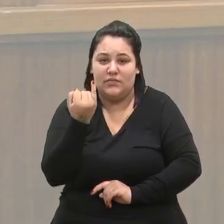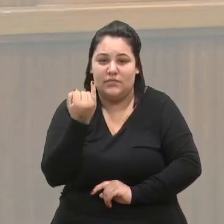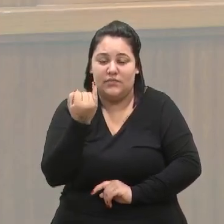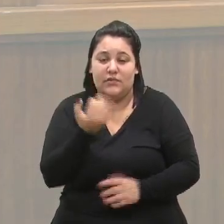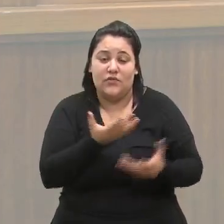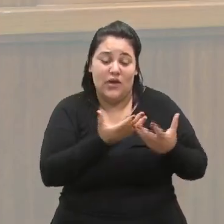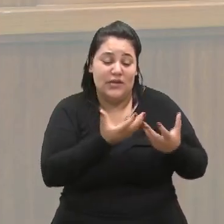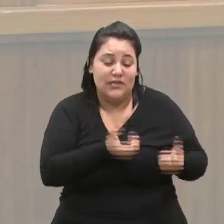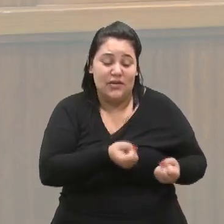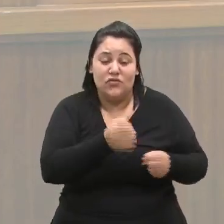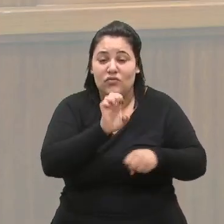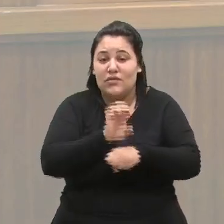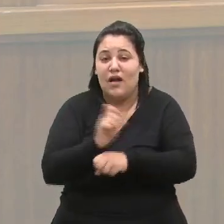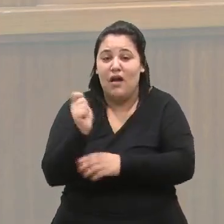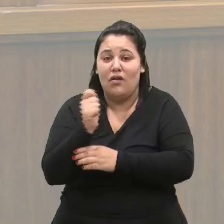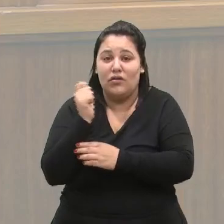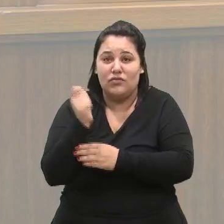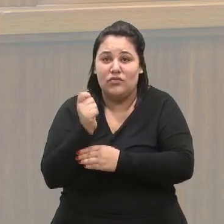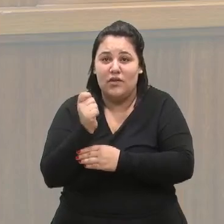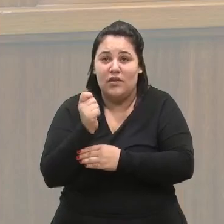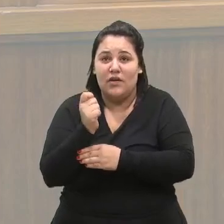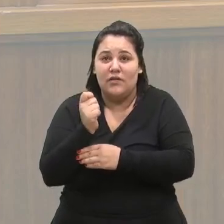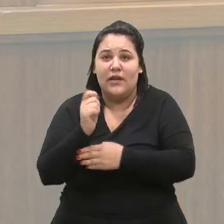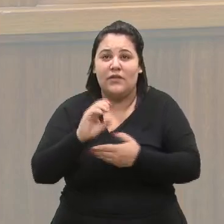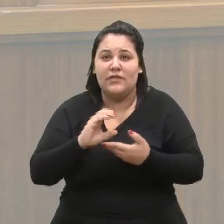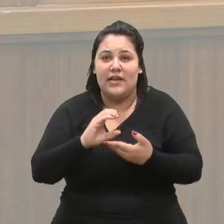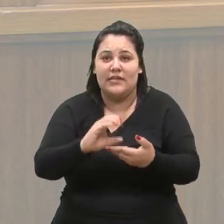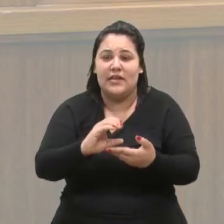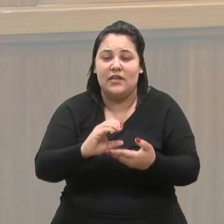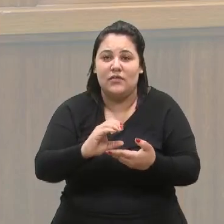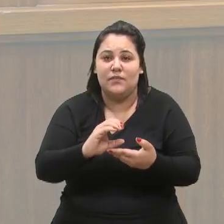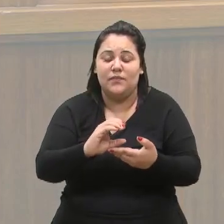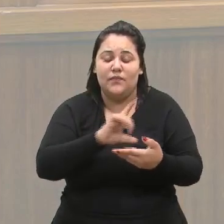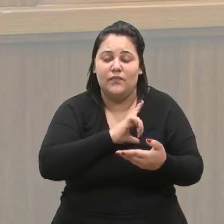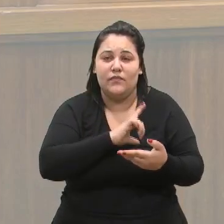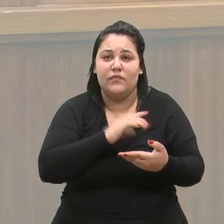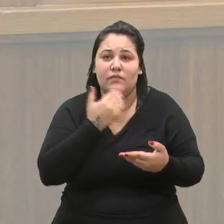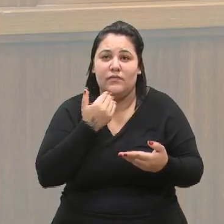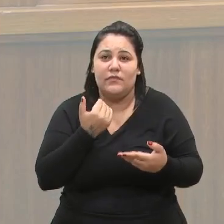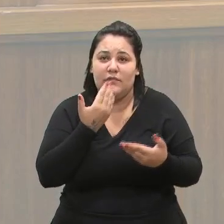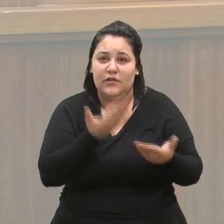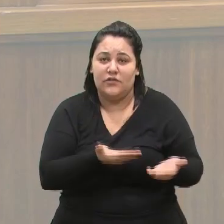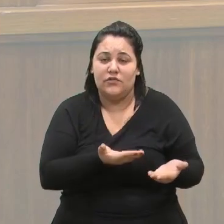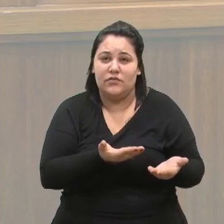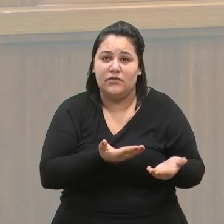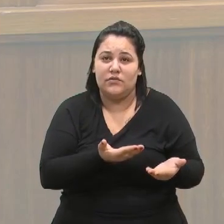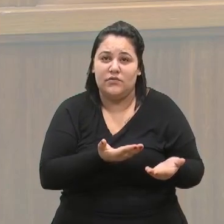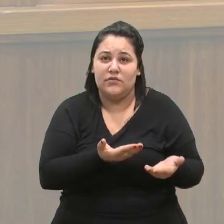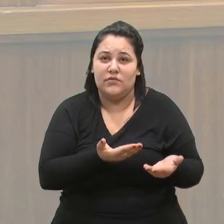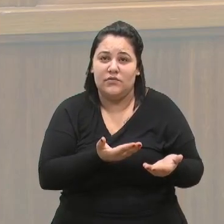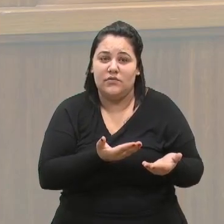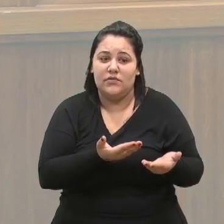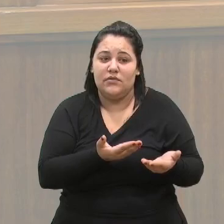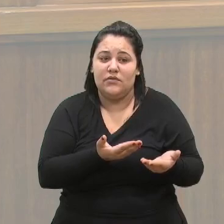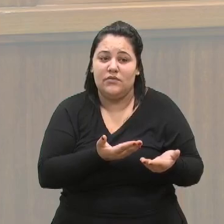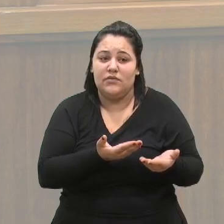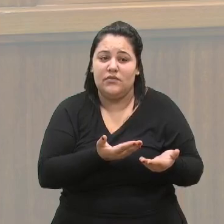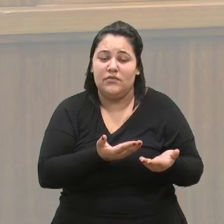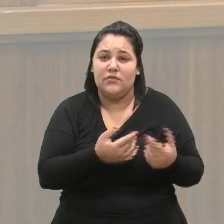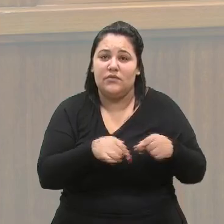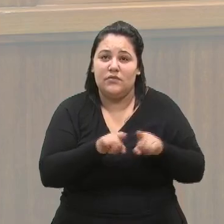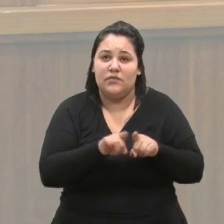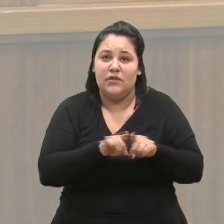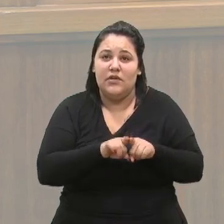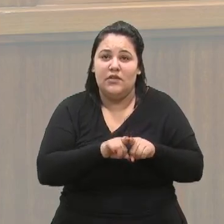Sul em um programa que trará tantos benefícios aqui para os gaúchos e para as gaúchas,